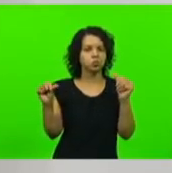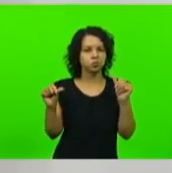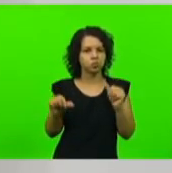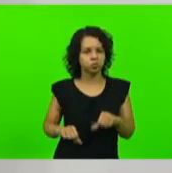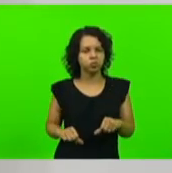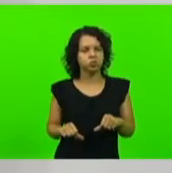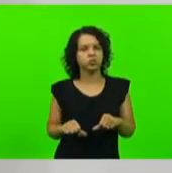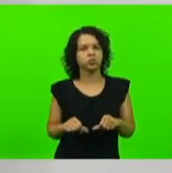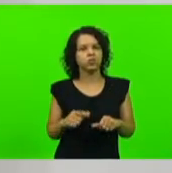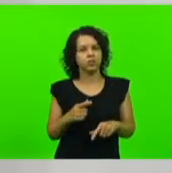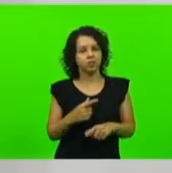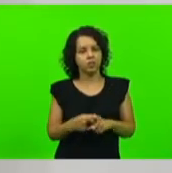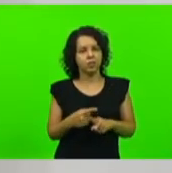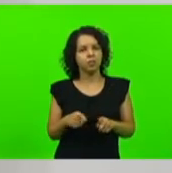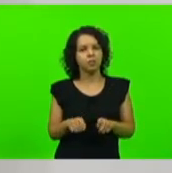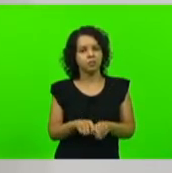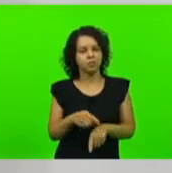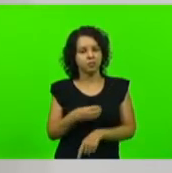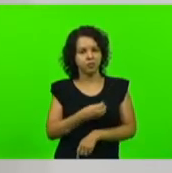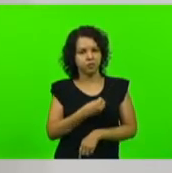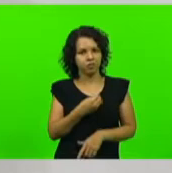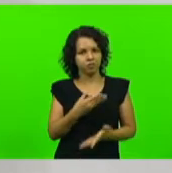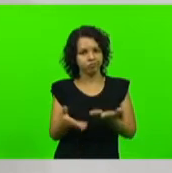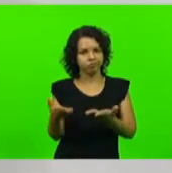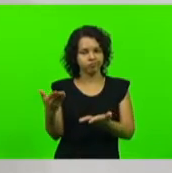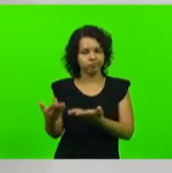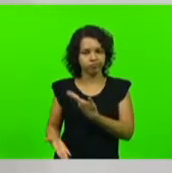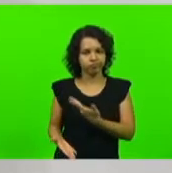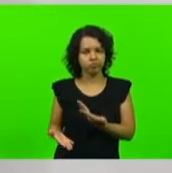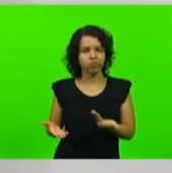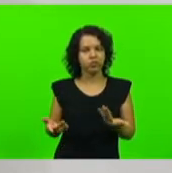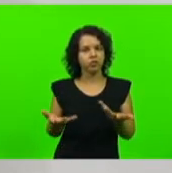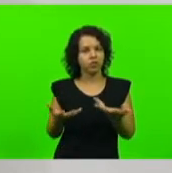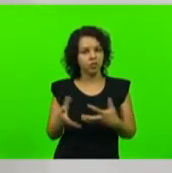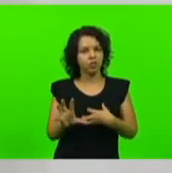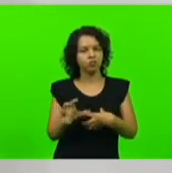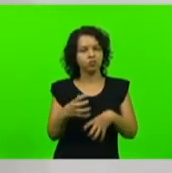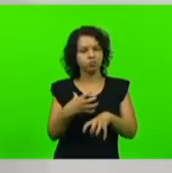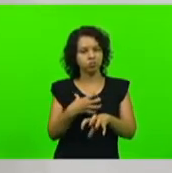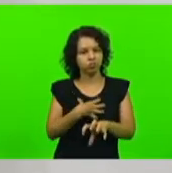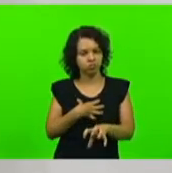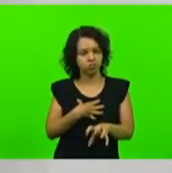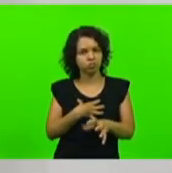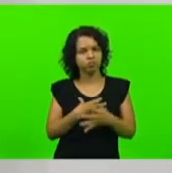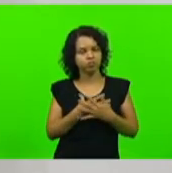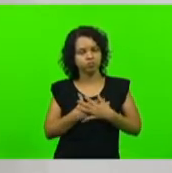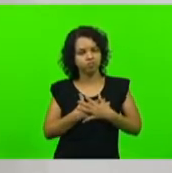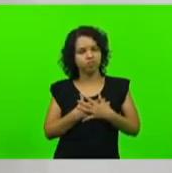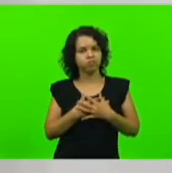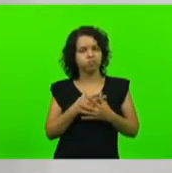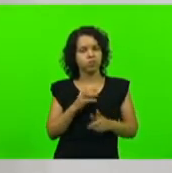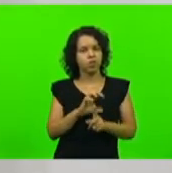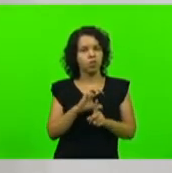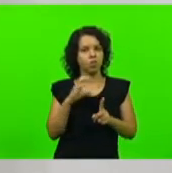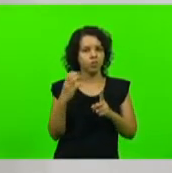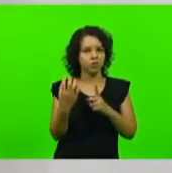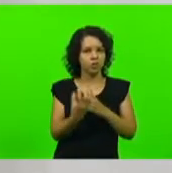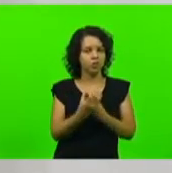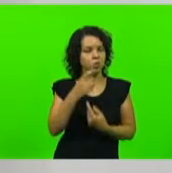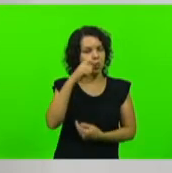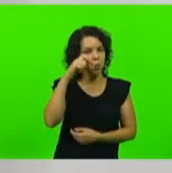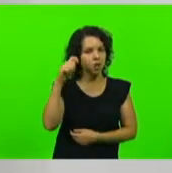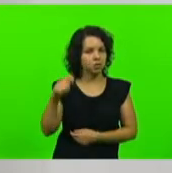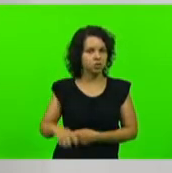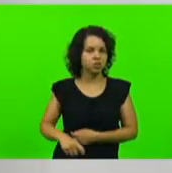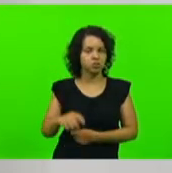das vidas que levou. E eu queria me solidarizar com a nossa comunidade ucraniana do